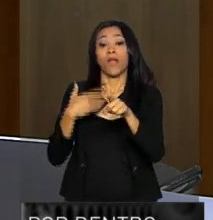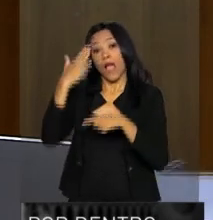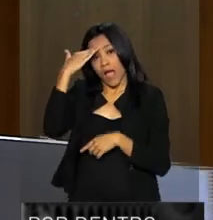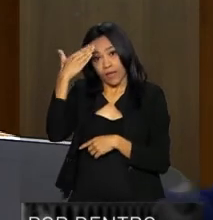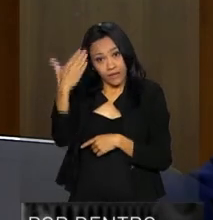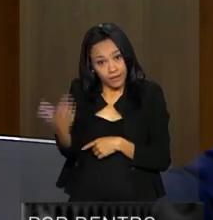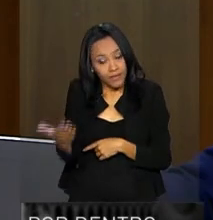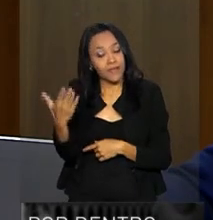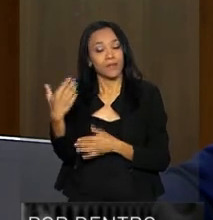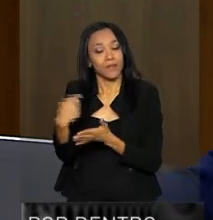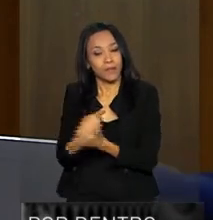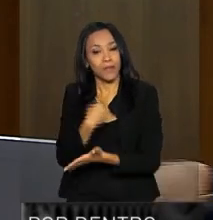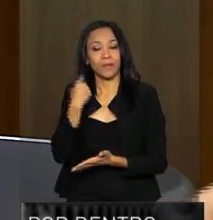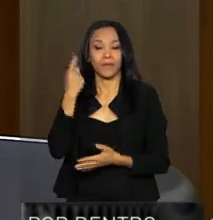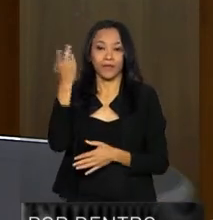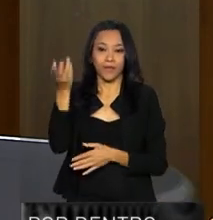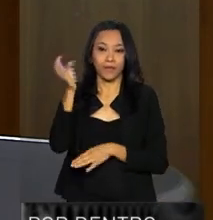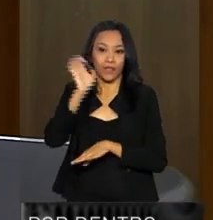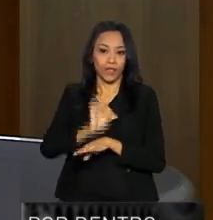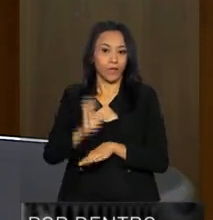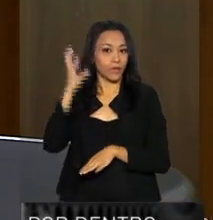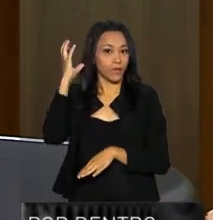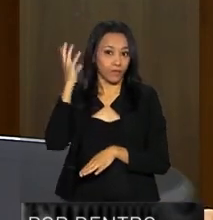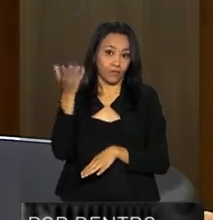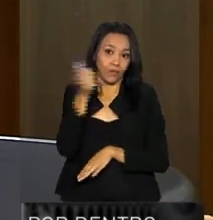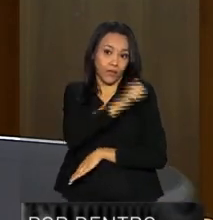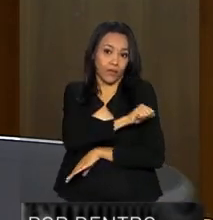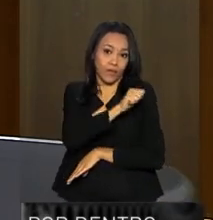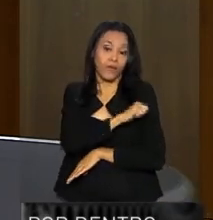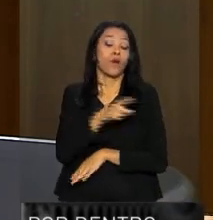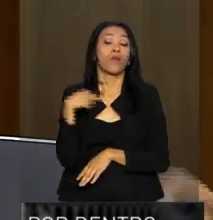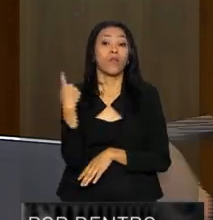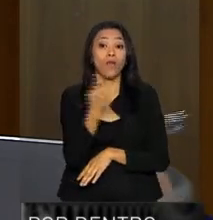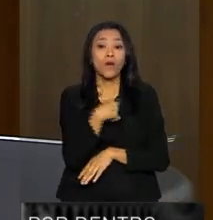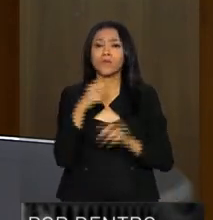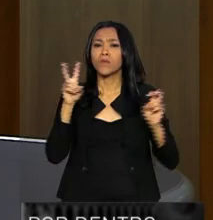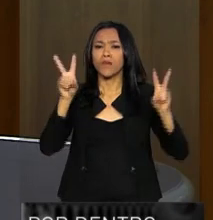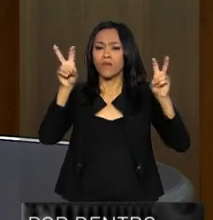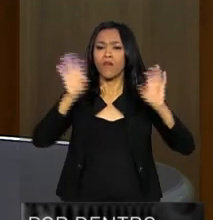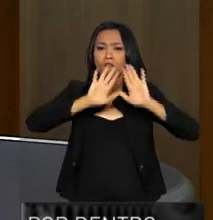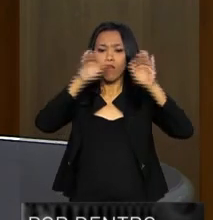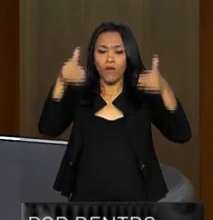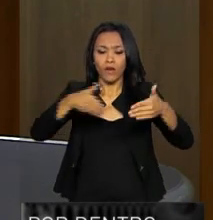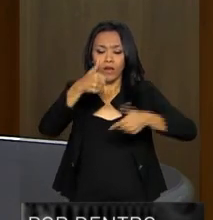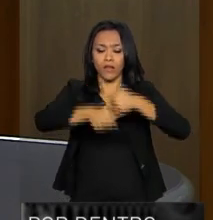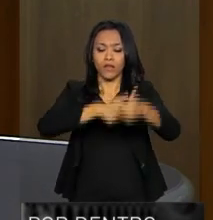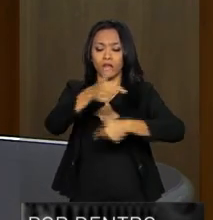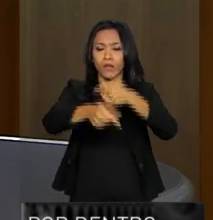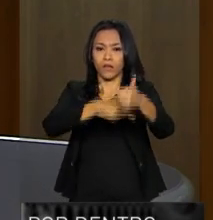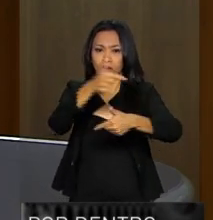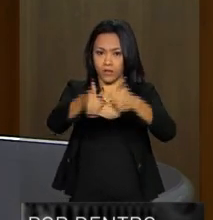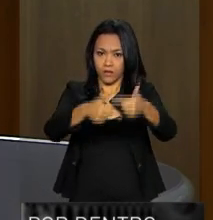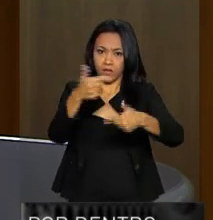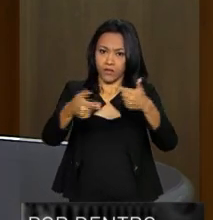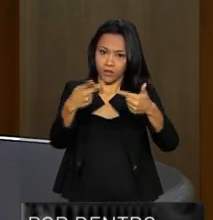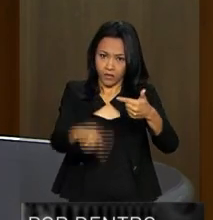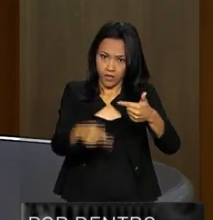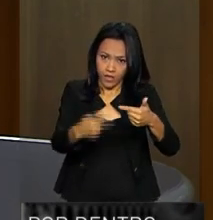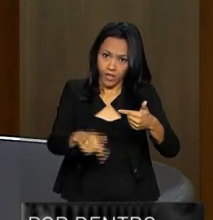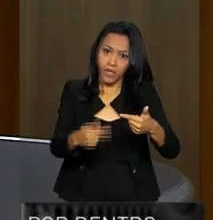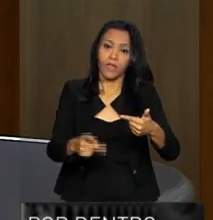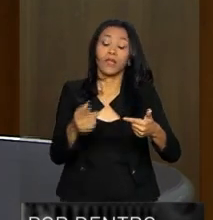do rio de janeiro estamos lá com o programa por dentro do governo que é uma parceria da secretaria de comunicação social da presidência da república